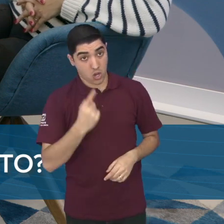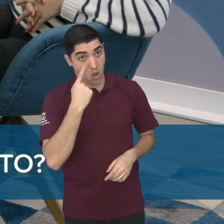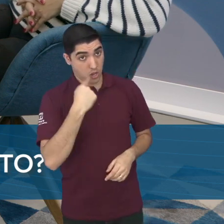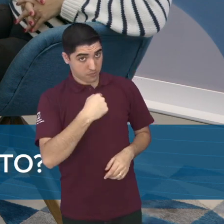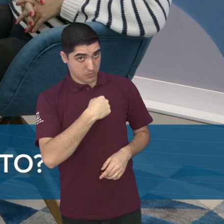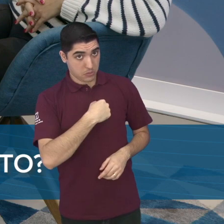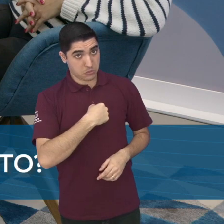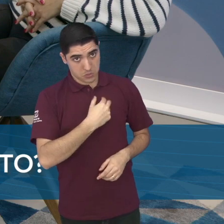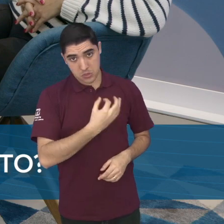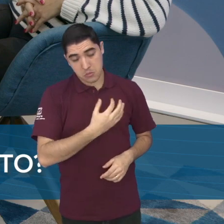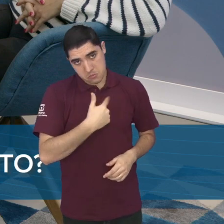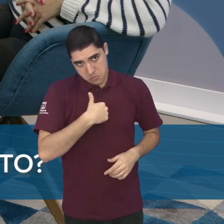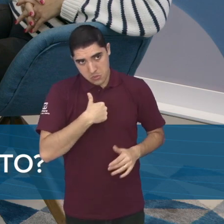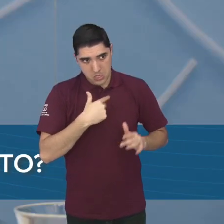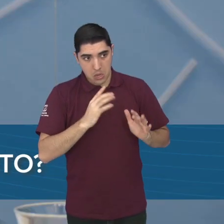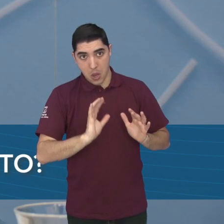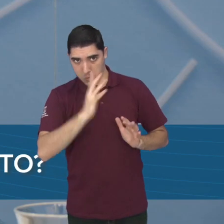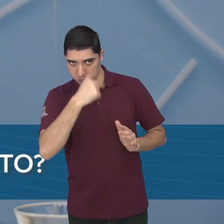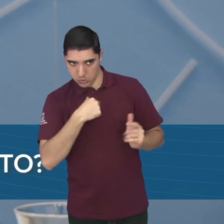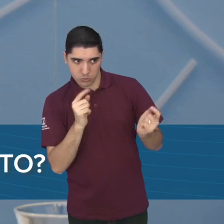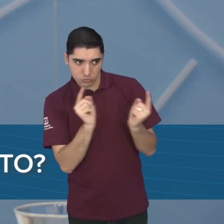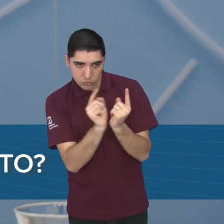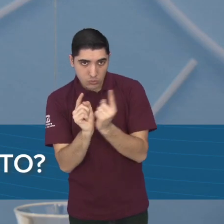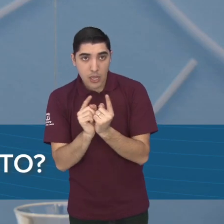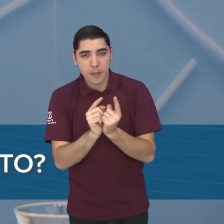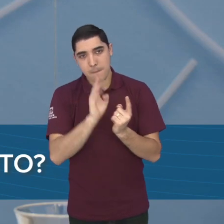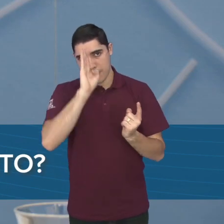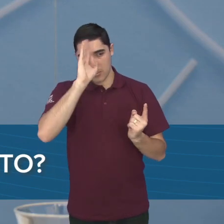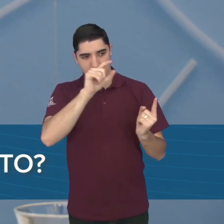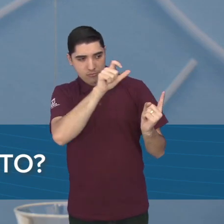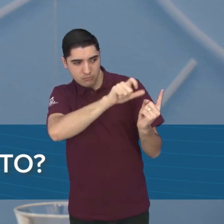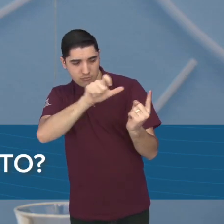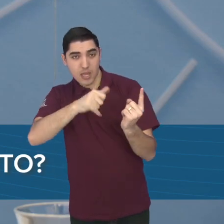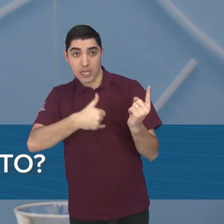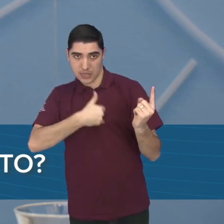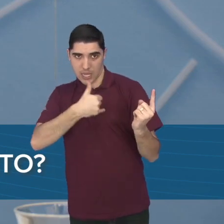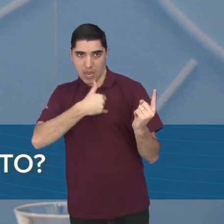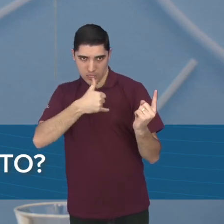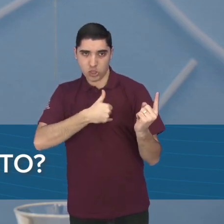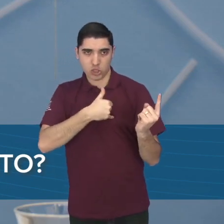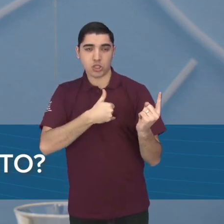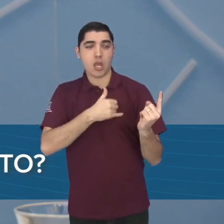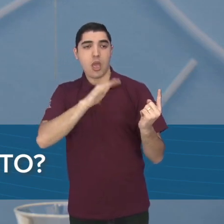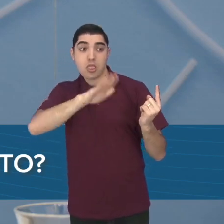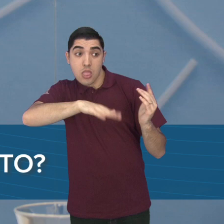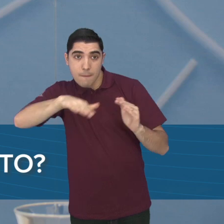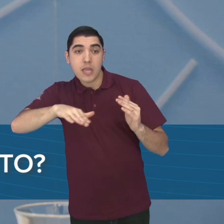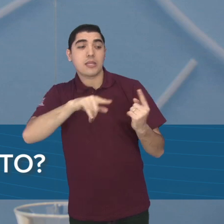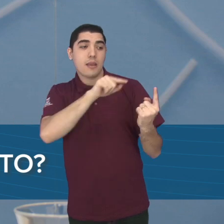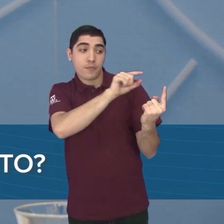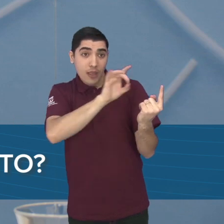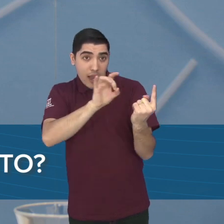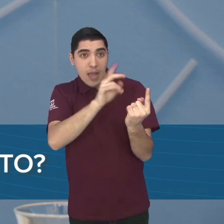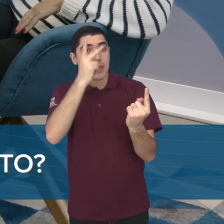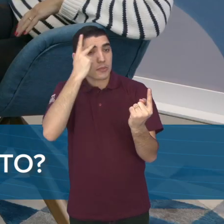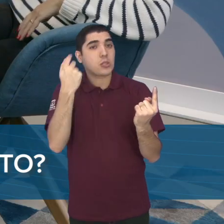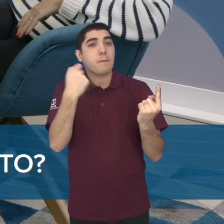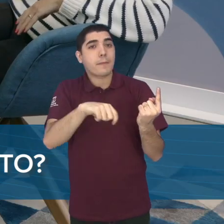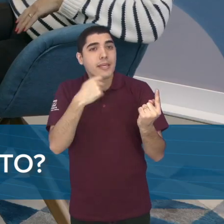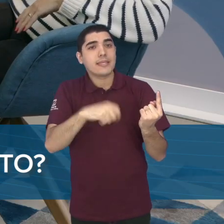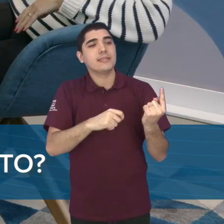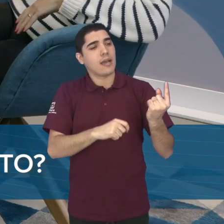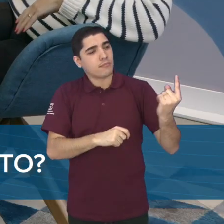chego para mim, assim, independente da idade, inclusive, o que acontece são pessoas que precisam de um lugar de fala, né, de realmente